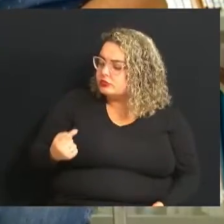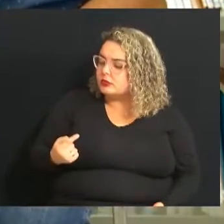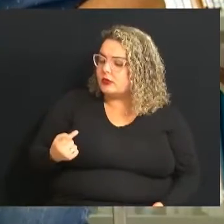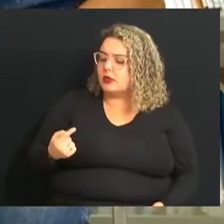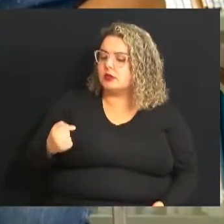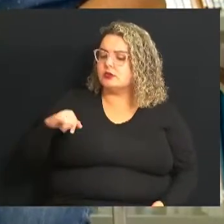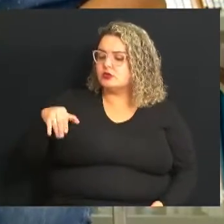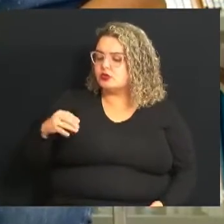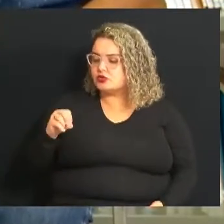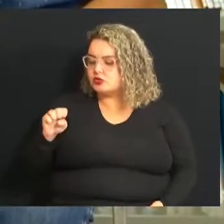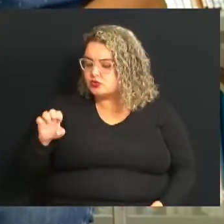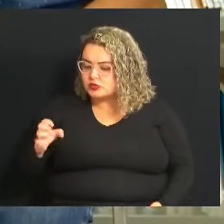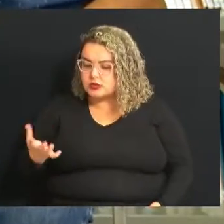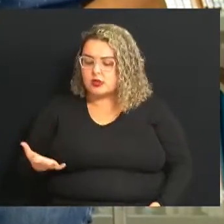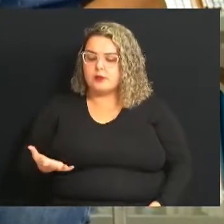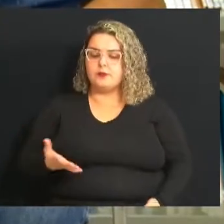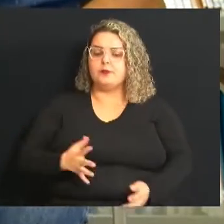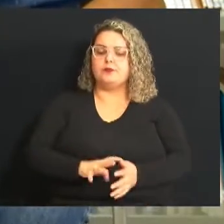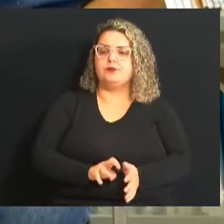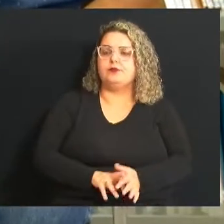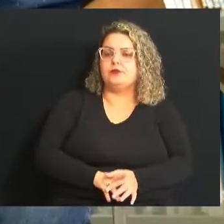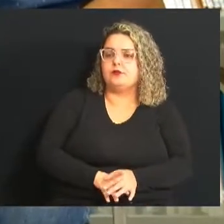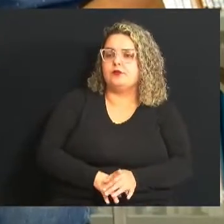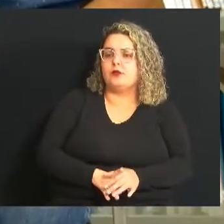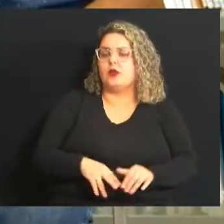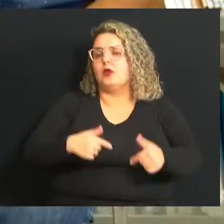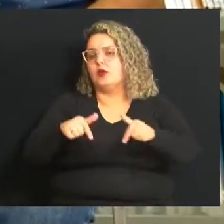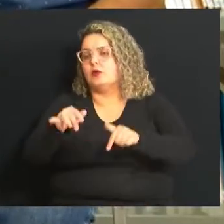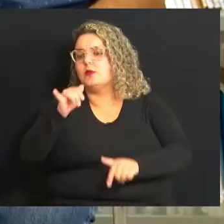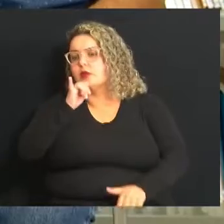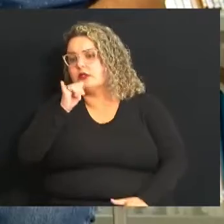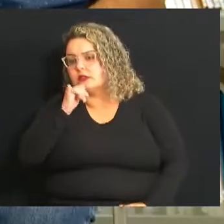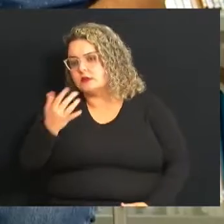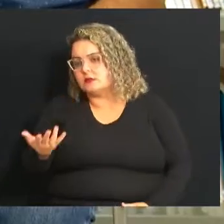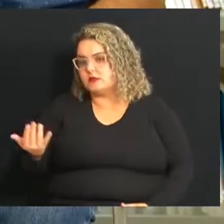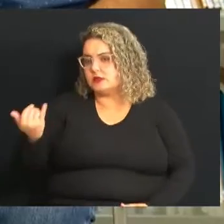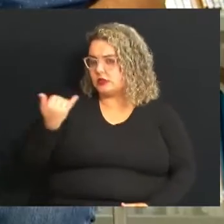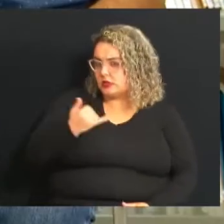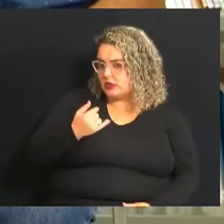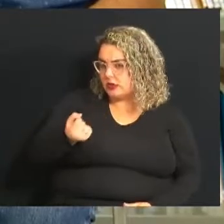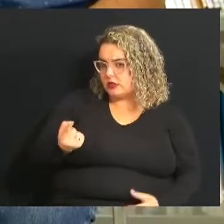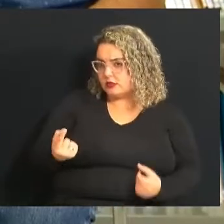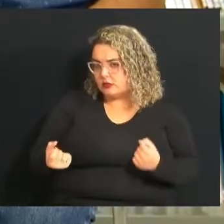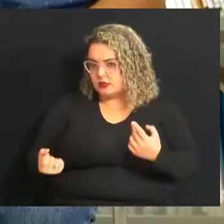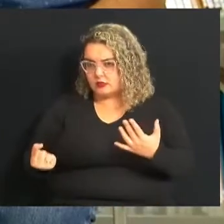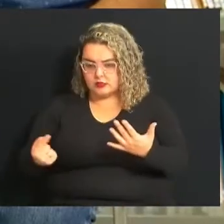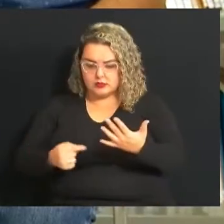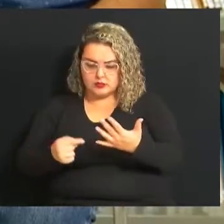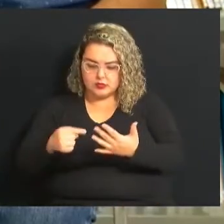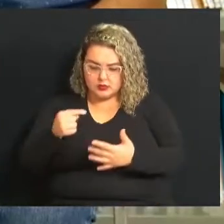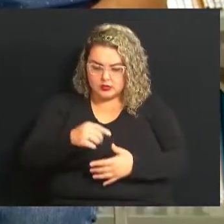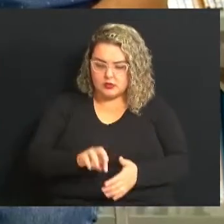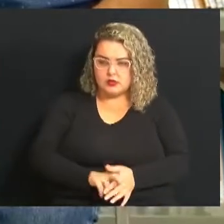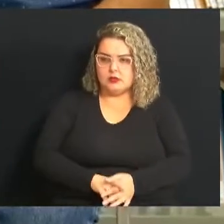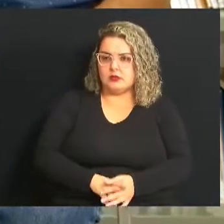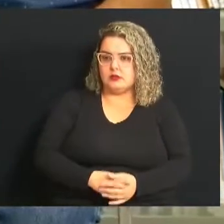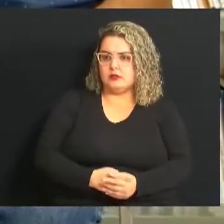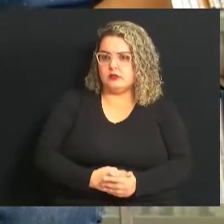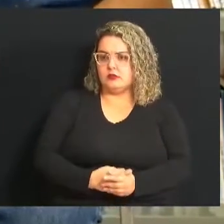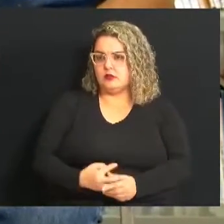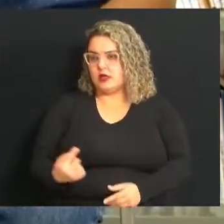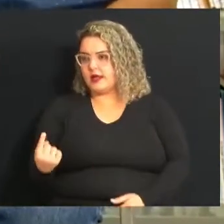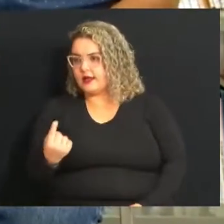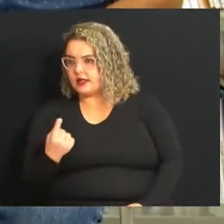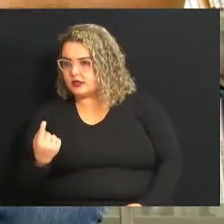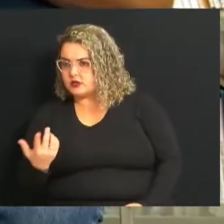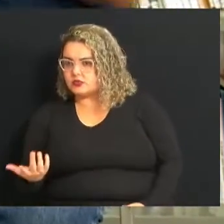o trabalho, ele funciona, por exemplo, você citou aí alguns pontos, tal, é individual,